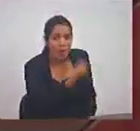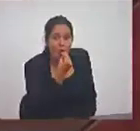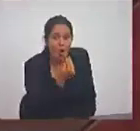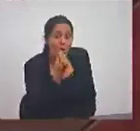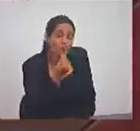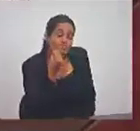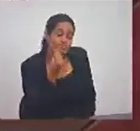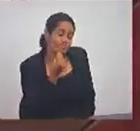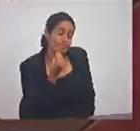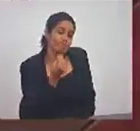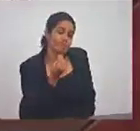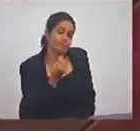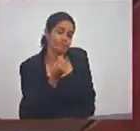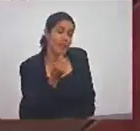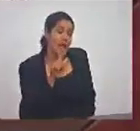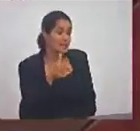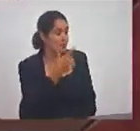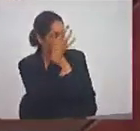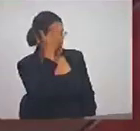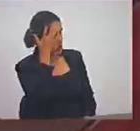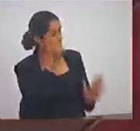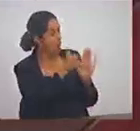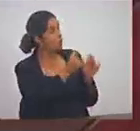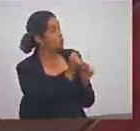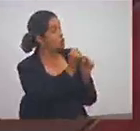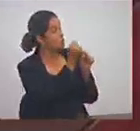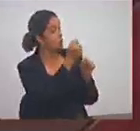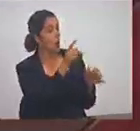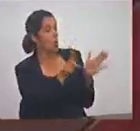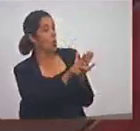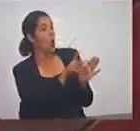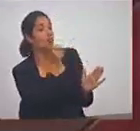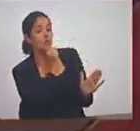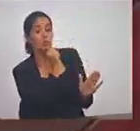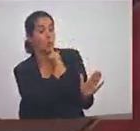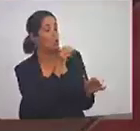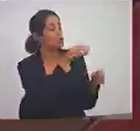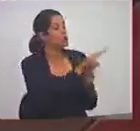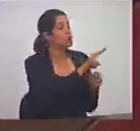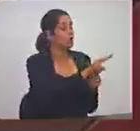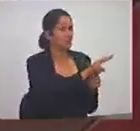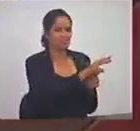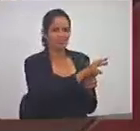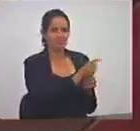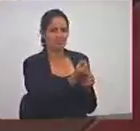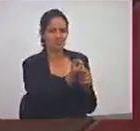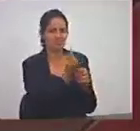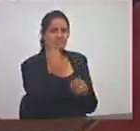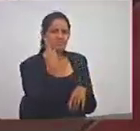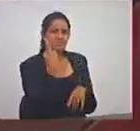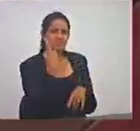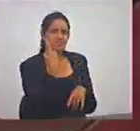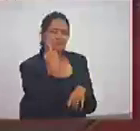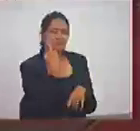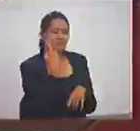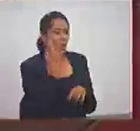Depois vão se vangloriar. Olha, nós estamos construindo o centro dia do idoso. Cuida do que tem. Depois vem falar